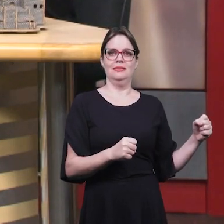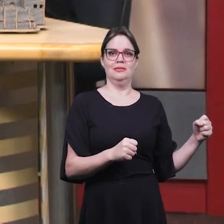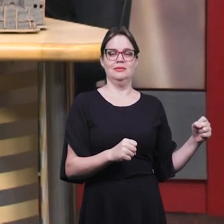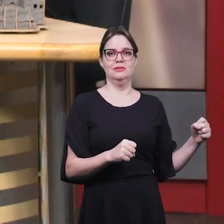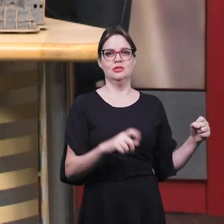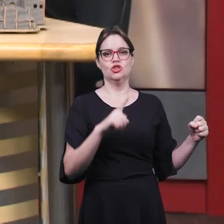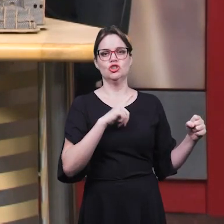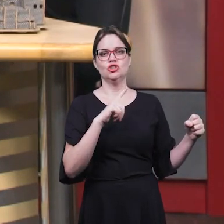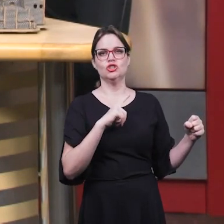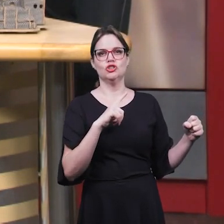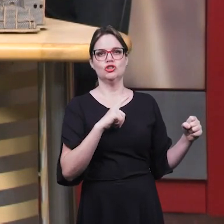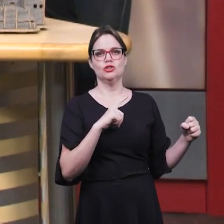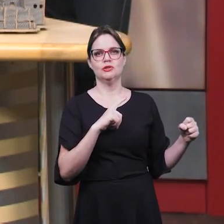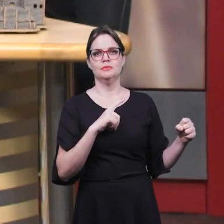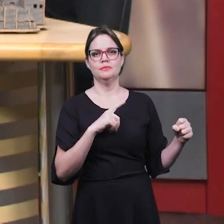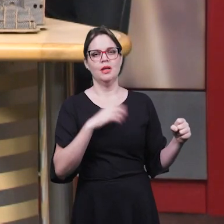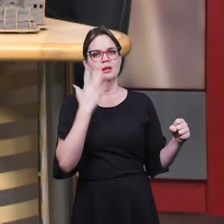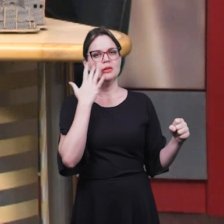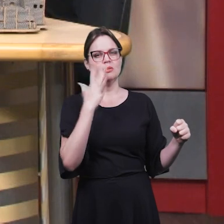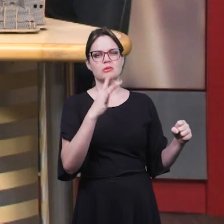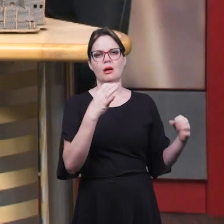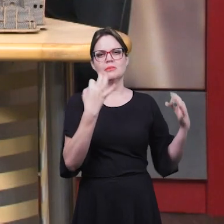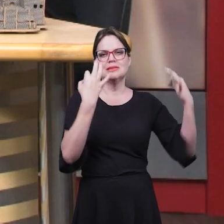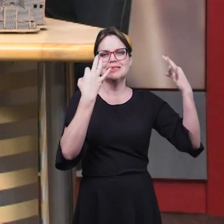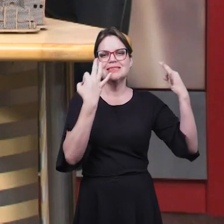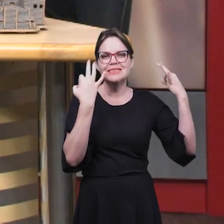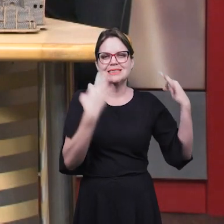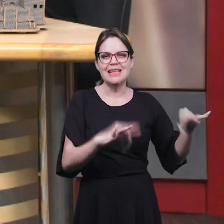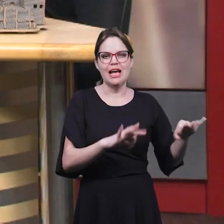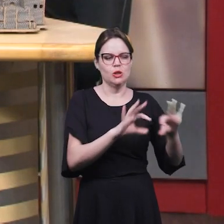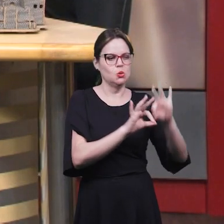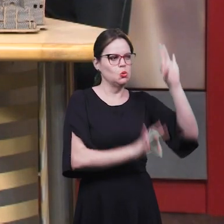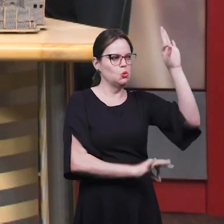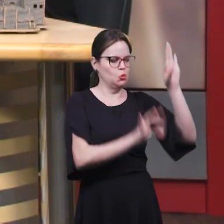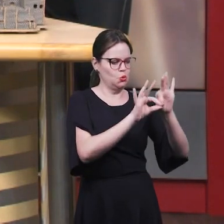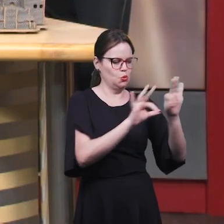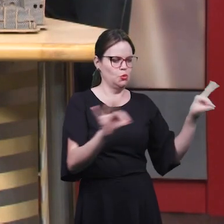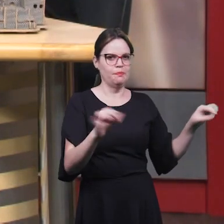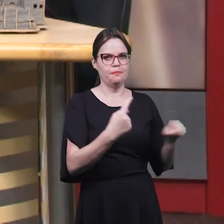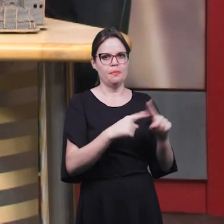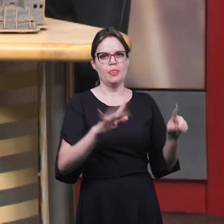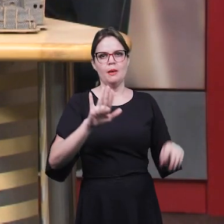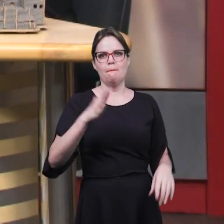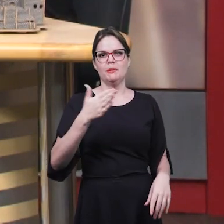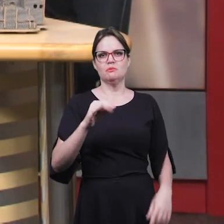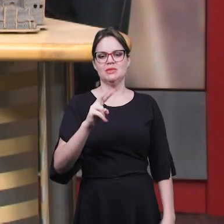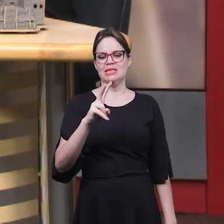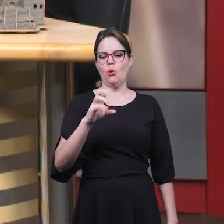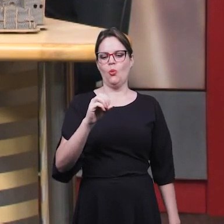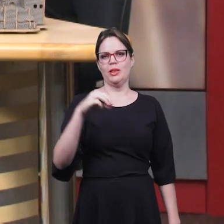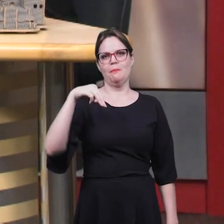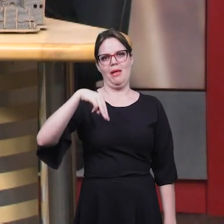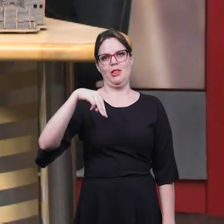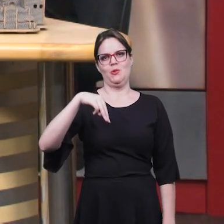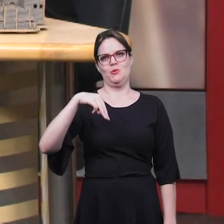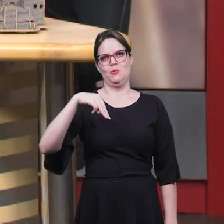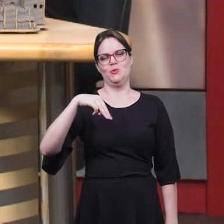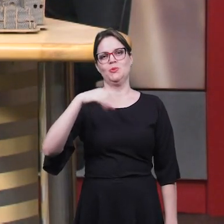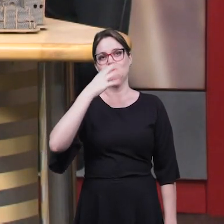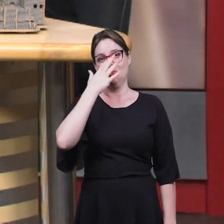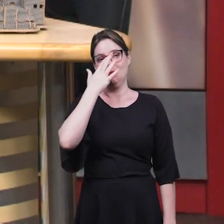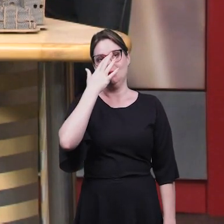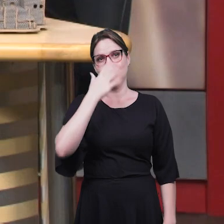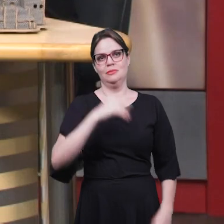ainda não foi medido exatamente o tamanho dele lá, mas ele tinha em torno de 50 metros quadrados aproximados. Construído